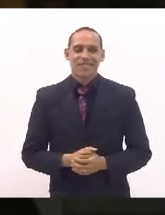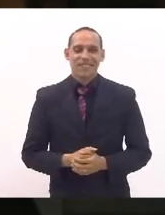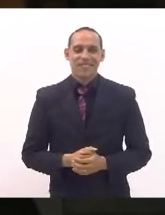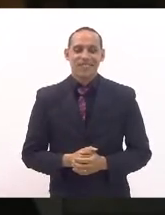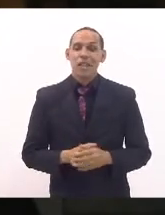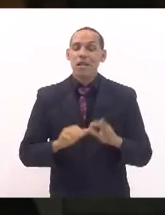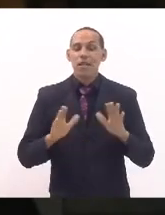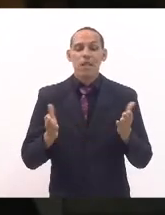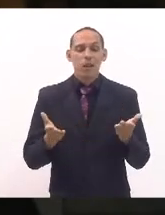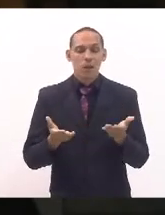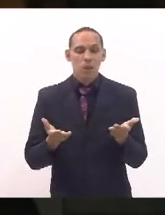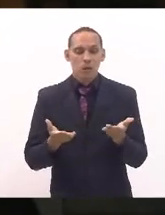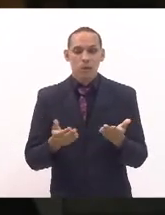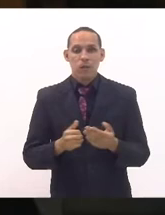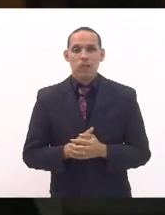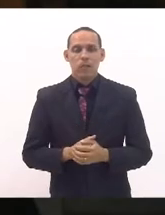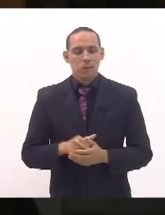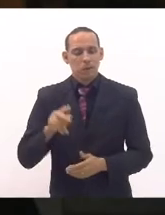Mas hoje,